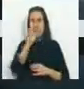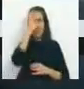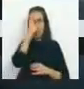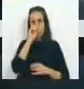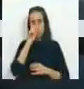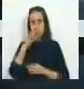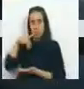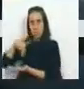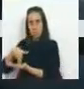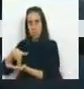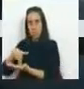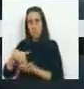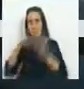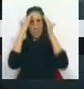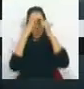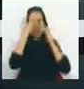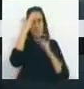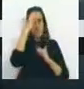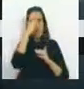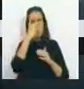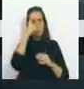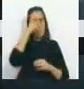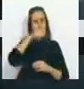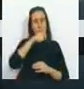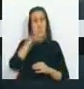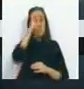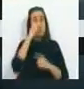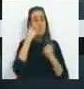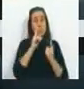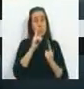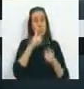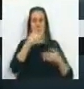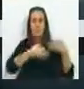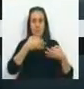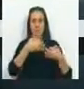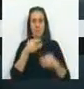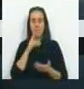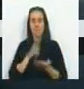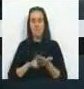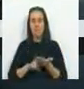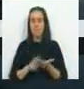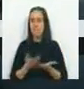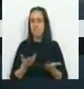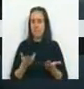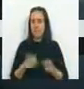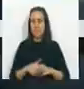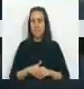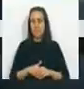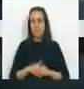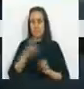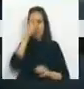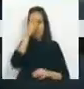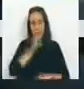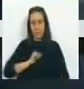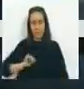com a cabeça na magistratura. Mas não é na magistratura do Ministério Público, é na magistratura judicial. Por uma razão. É a nossa